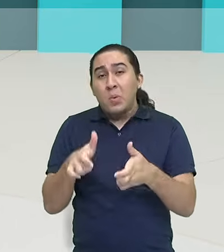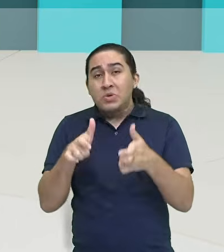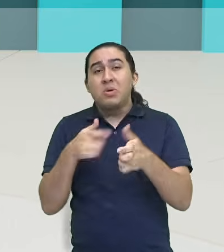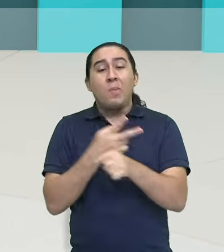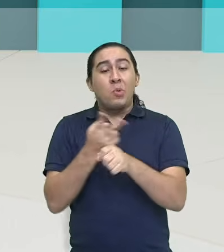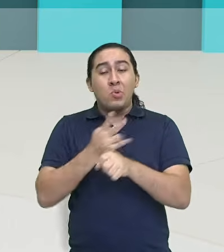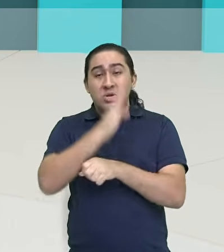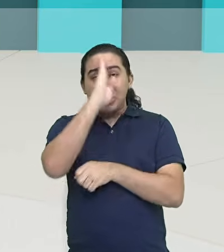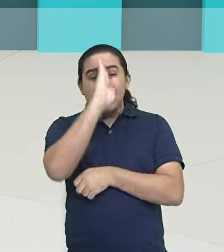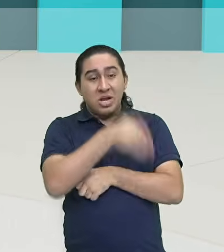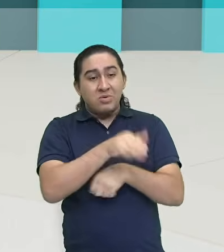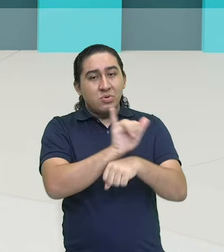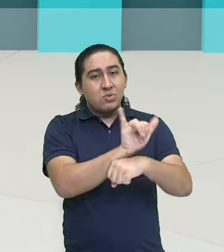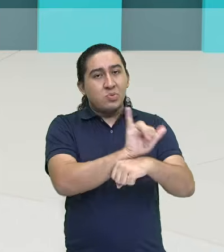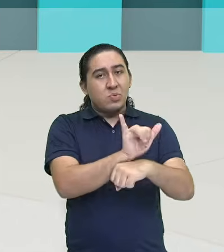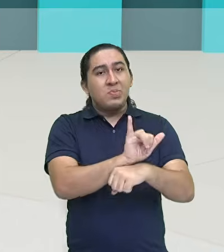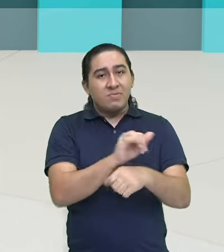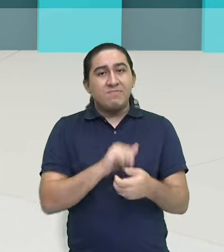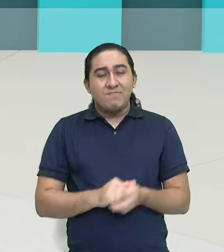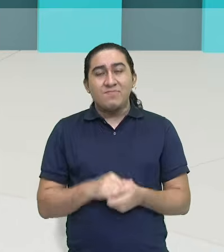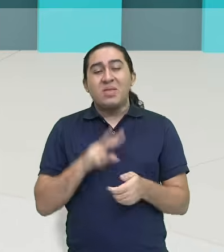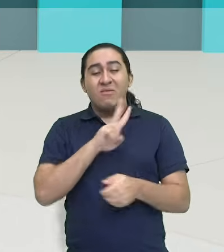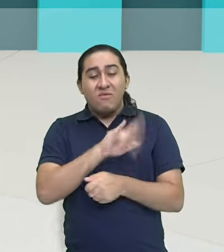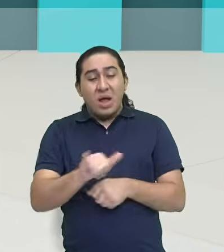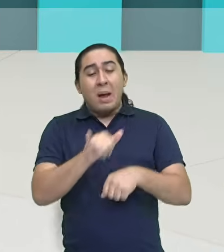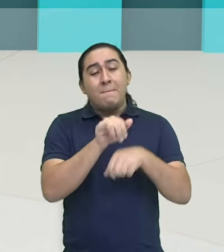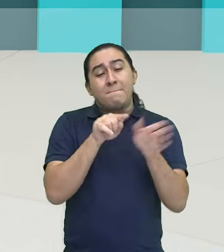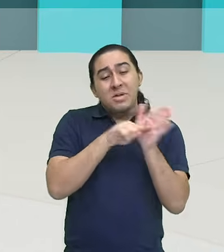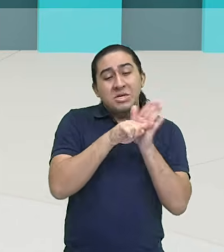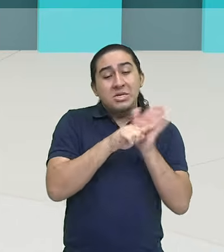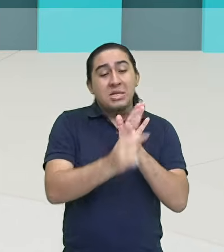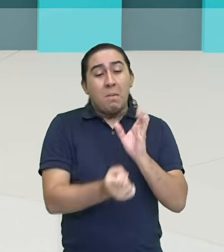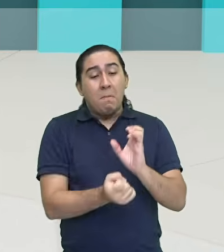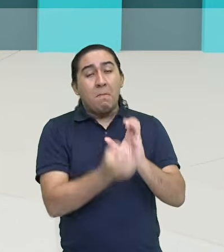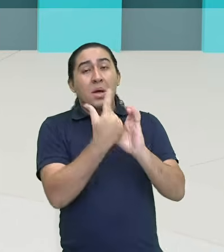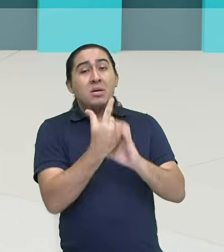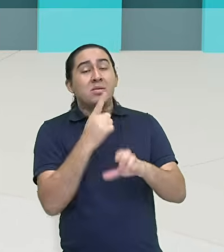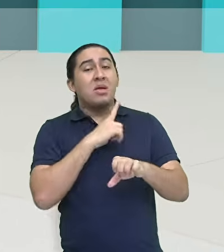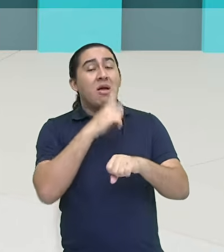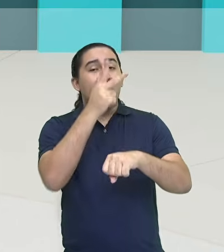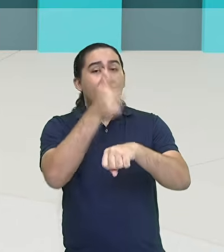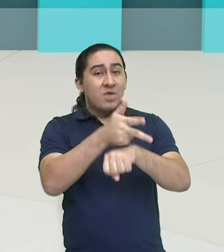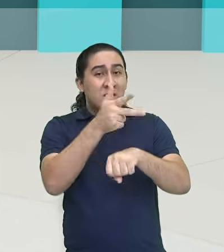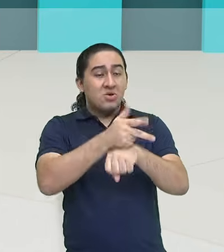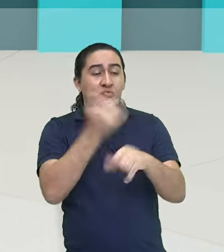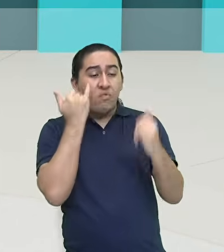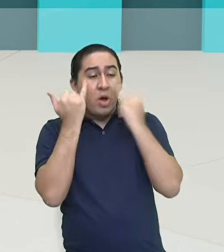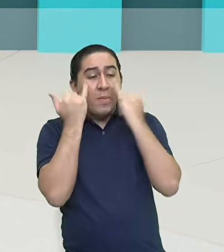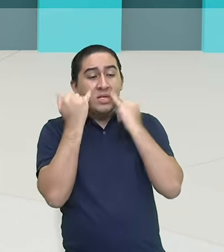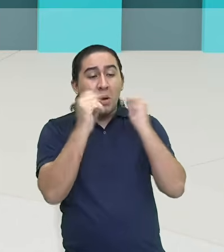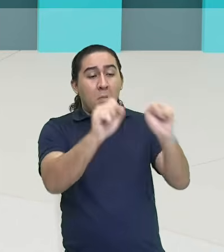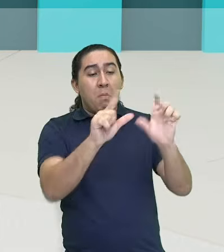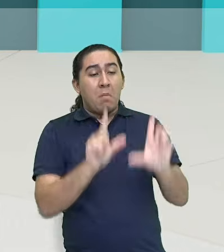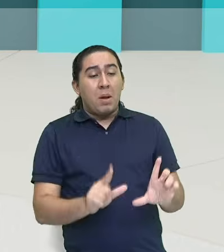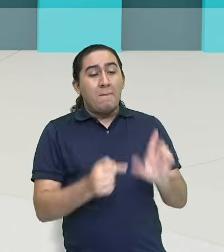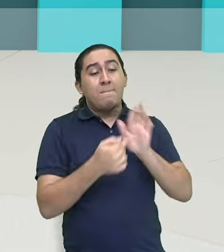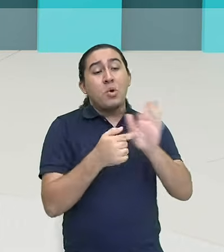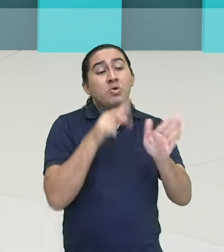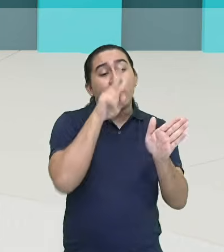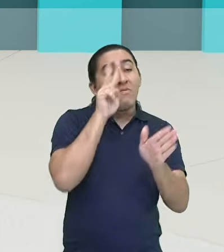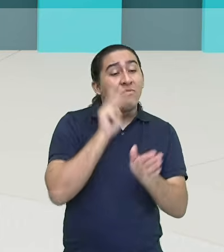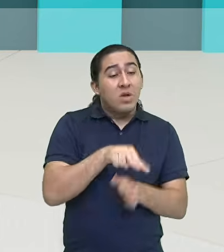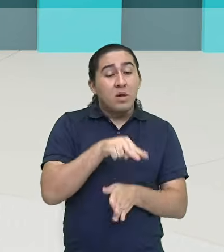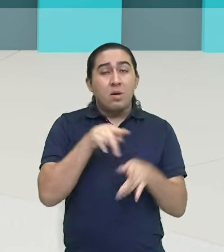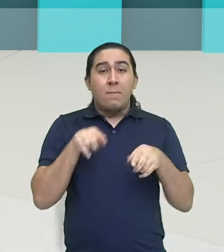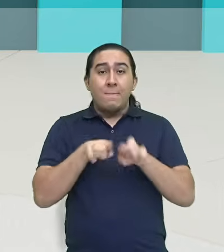já procura direto no YouTube, faz uma pesquisa lá e aparece o vídeo, enfim, a informação que ele deseja. E agora